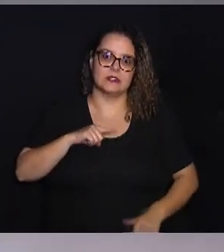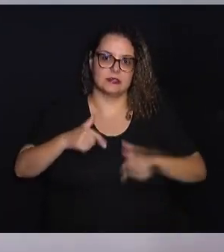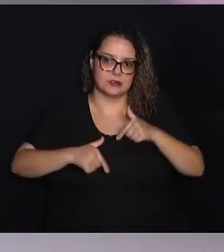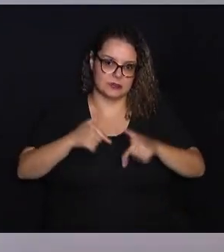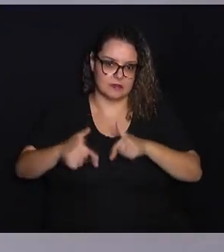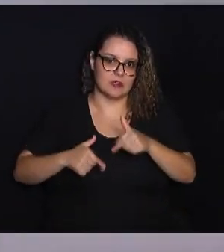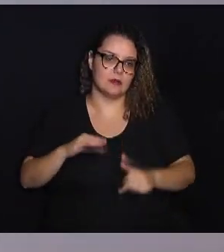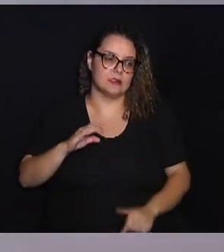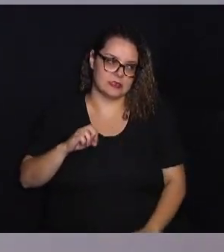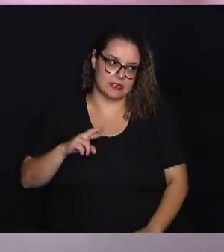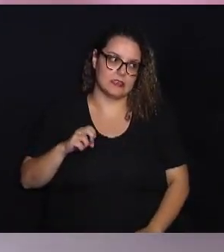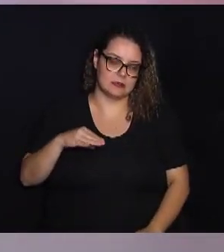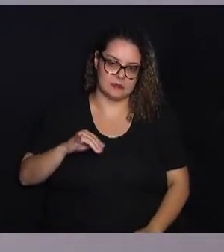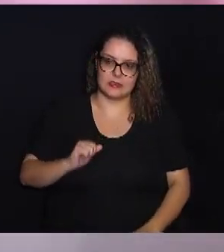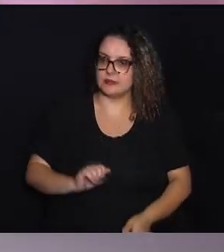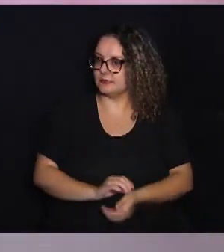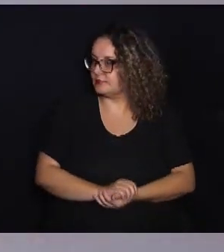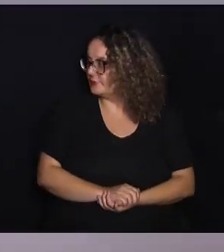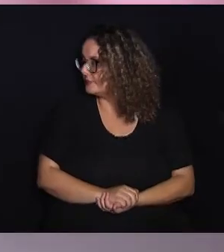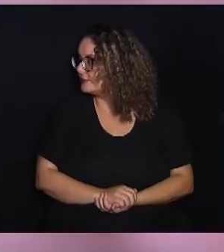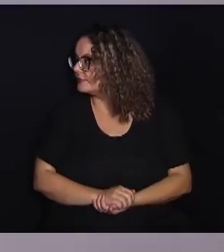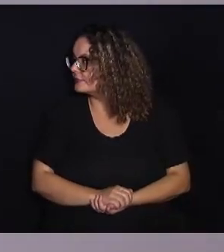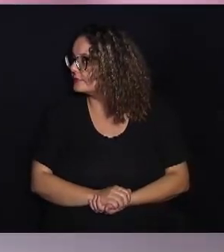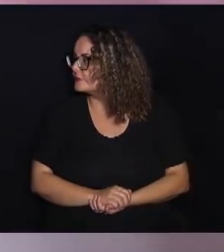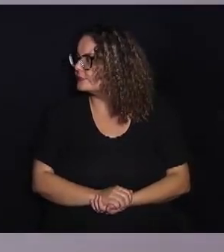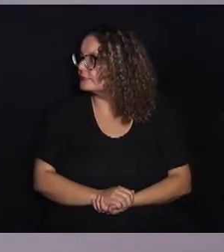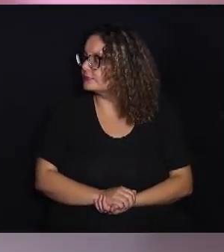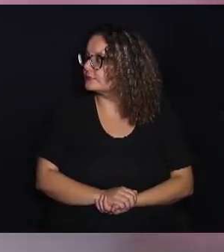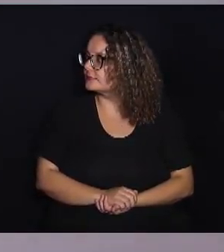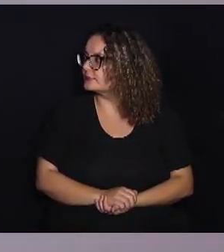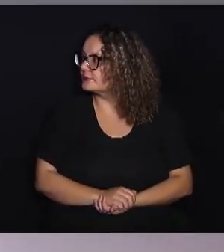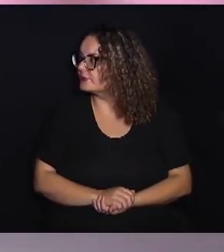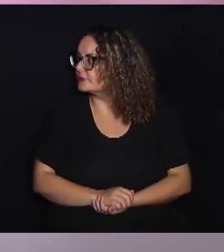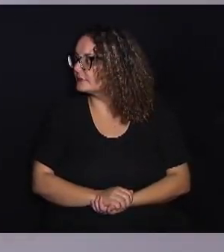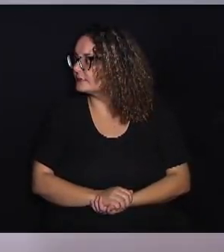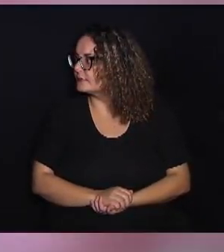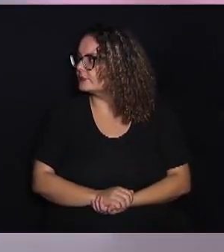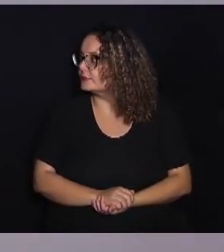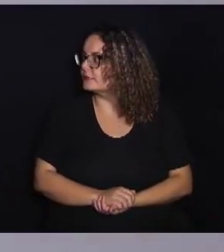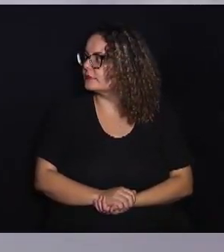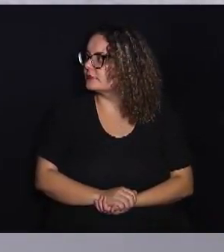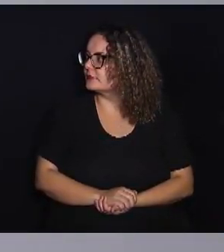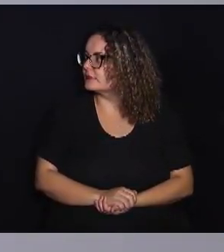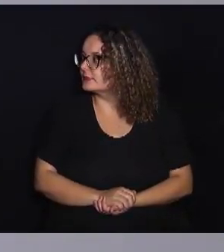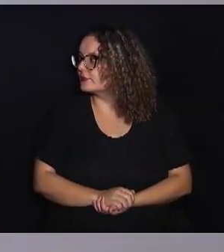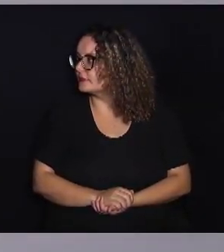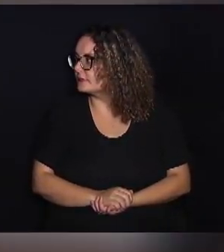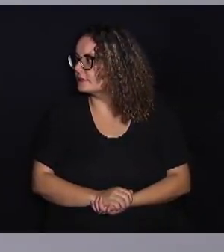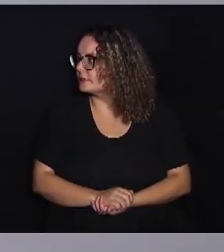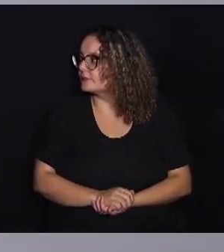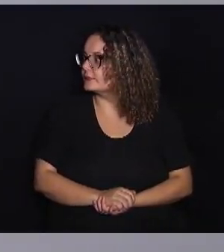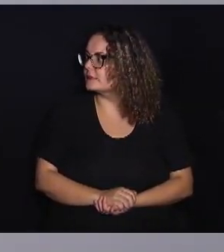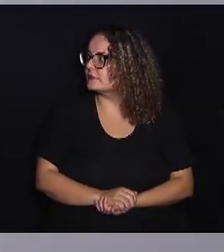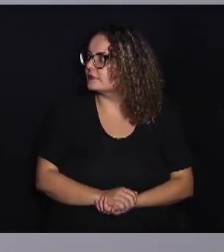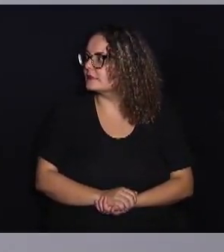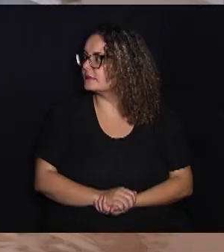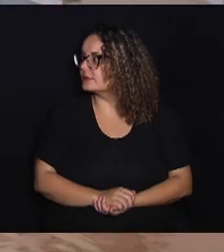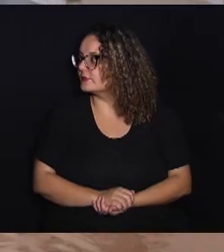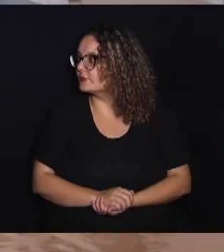É importante reparar nesse ponto do condicionamento, porque se a gente